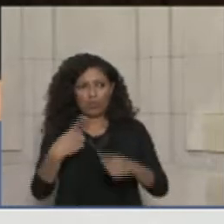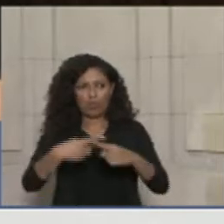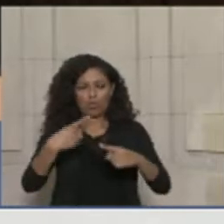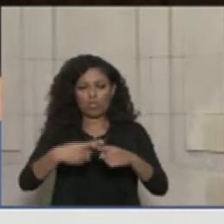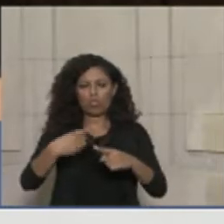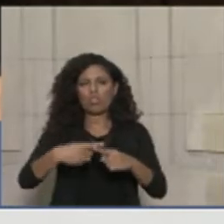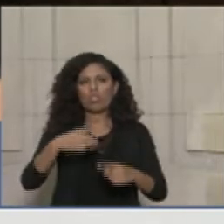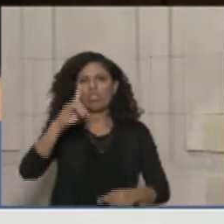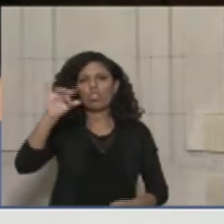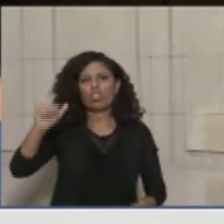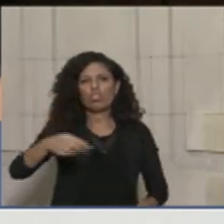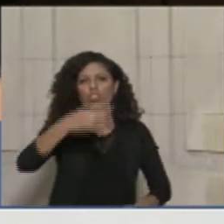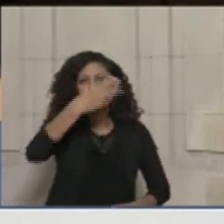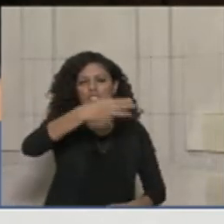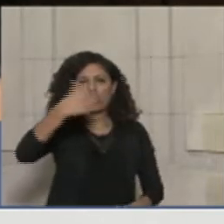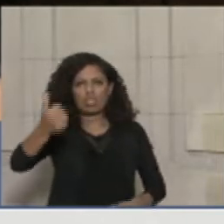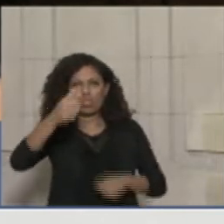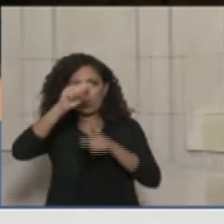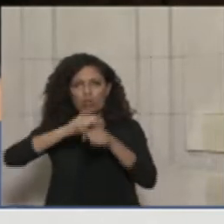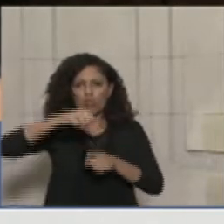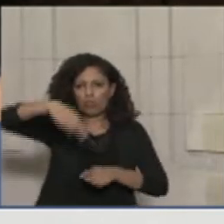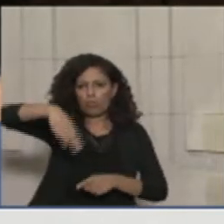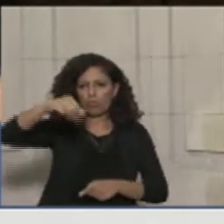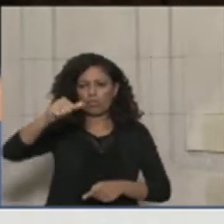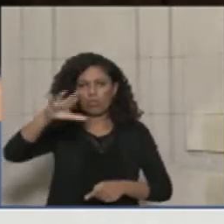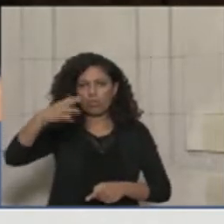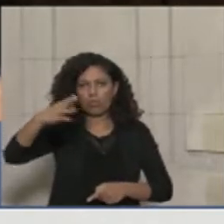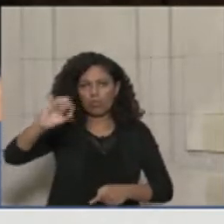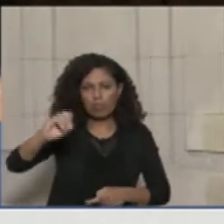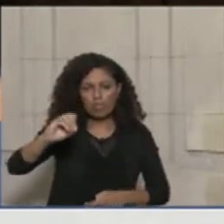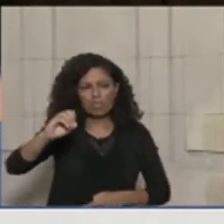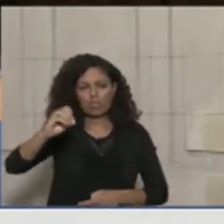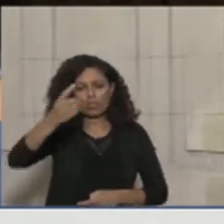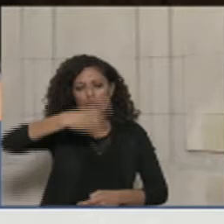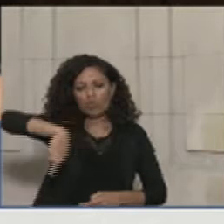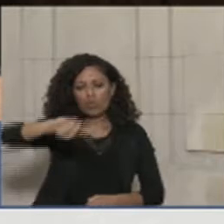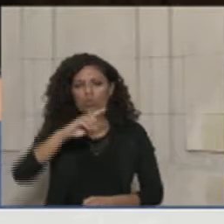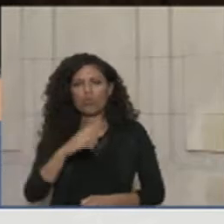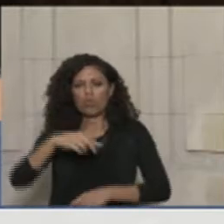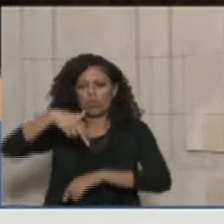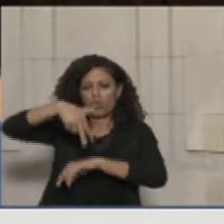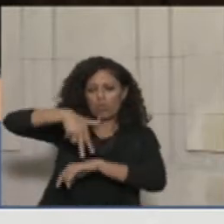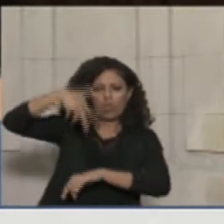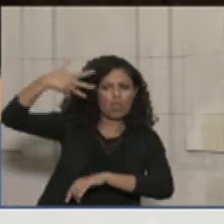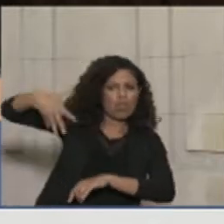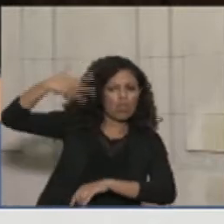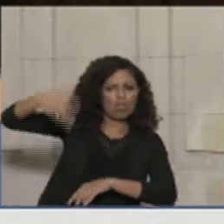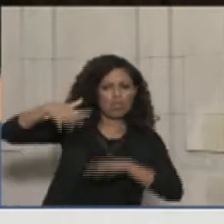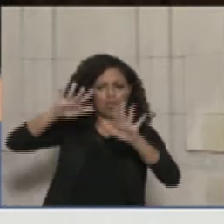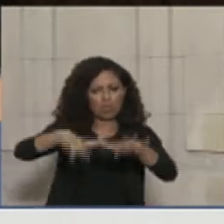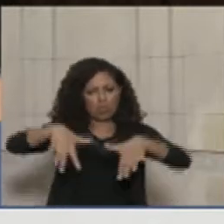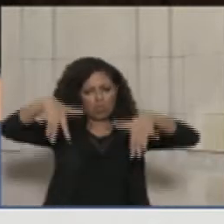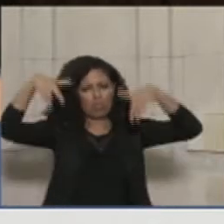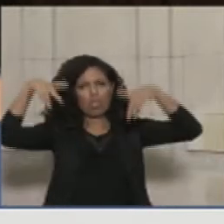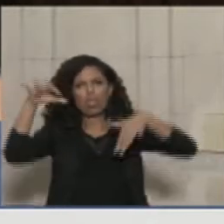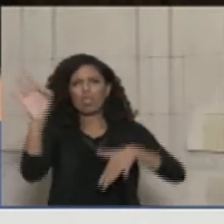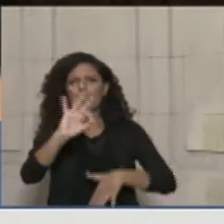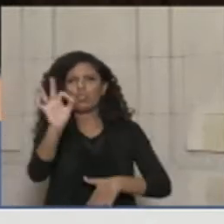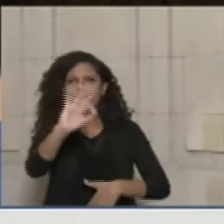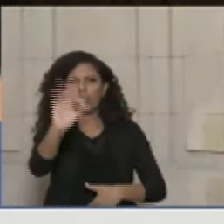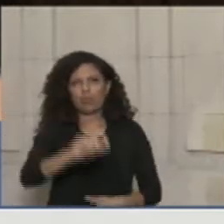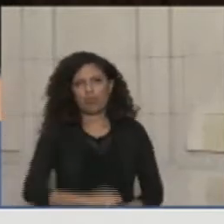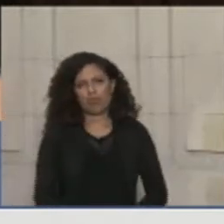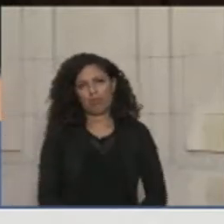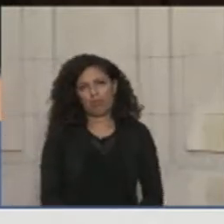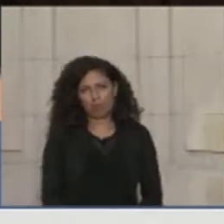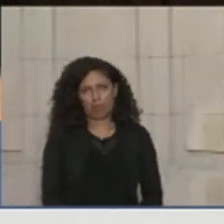aqui para nos posicionarmos. Concedo a parte à deputada Renata. Muito obrigada,